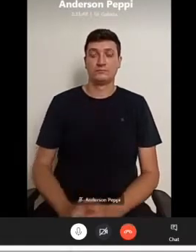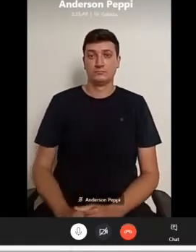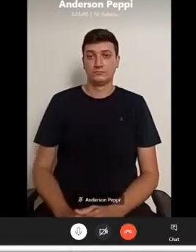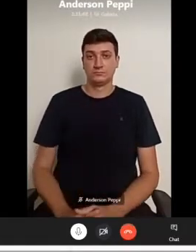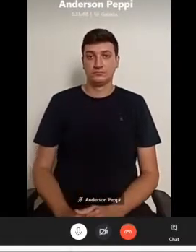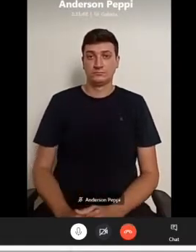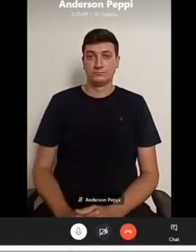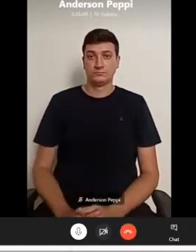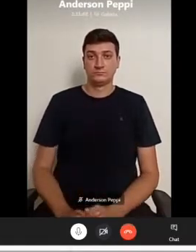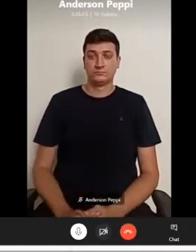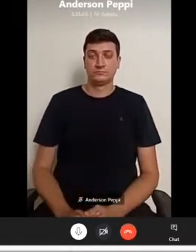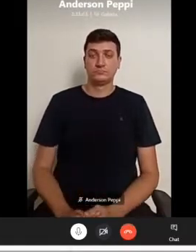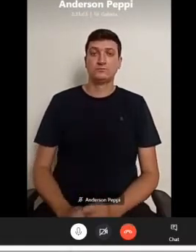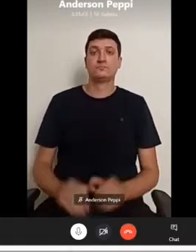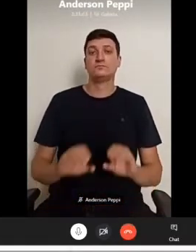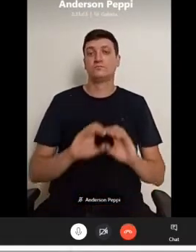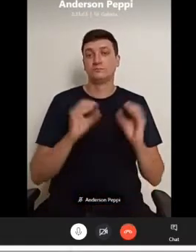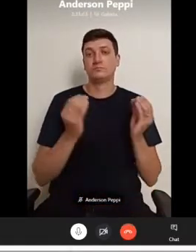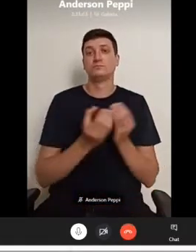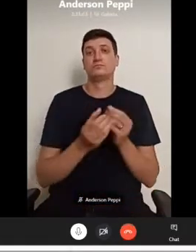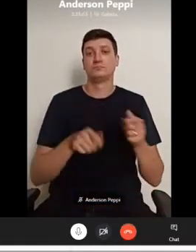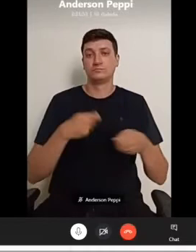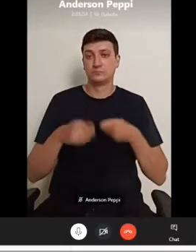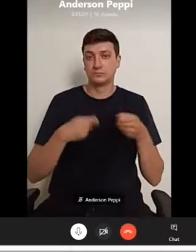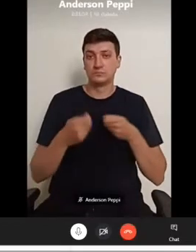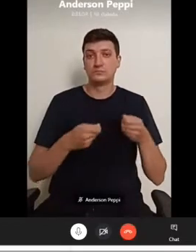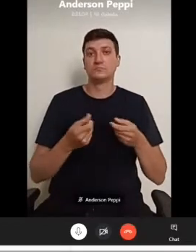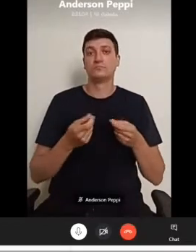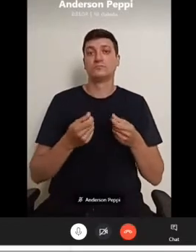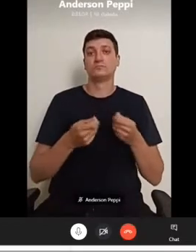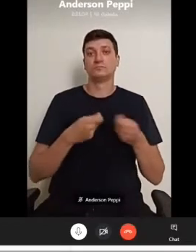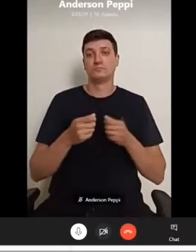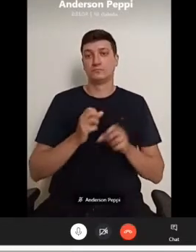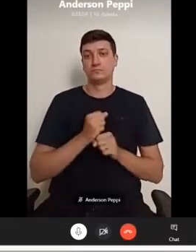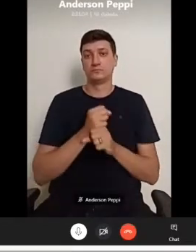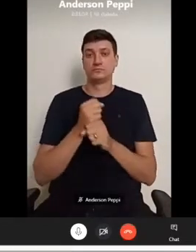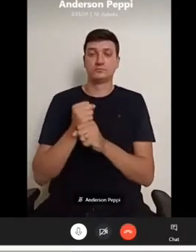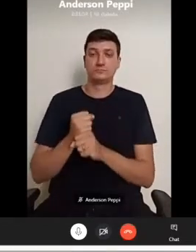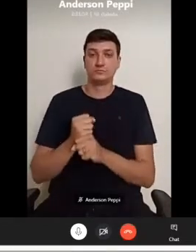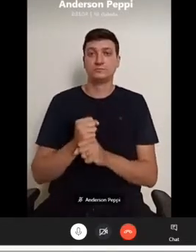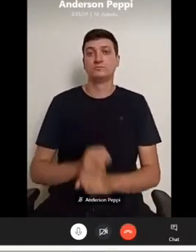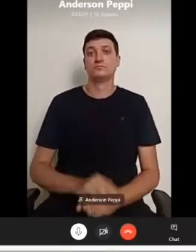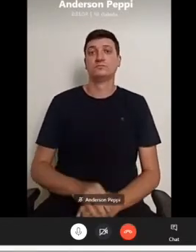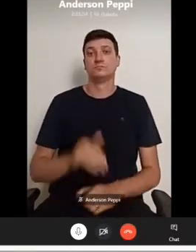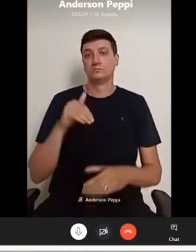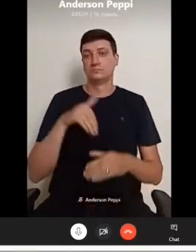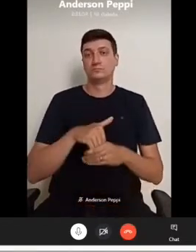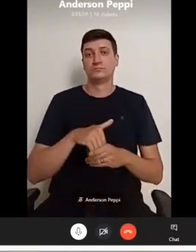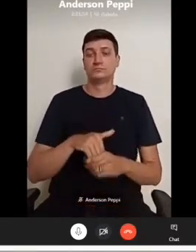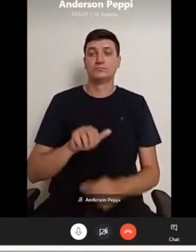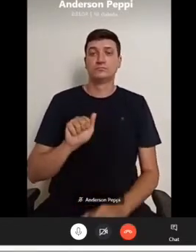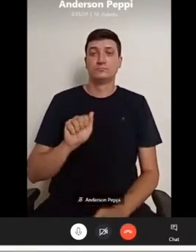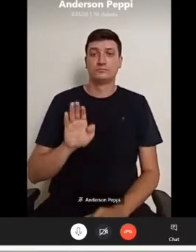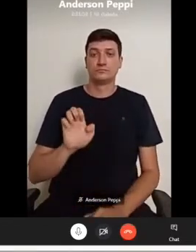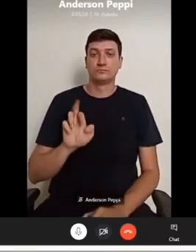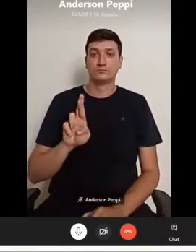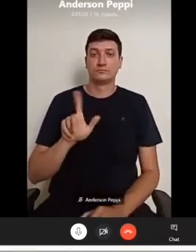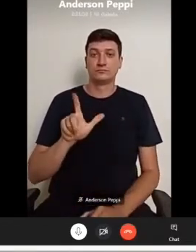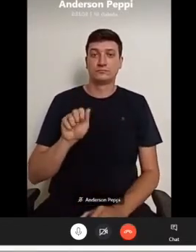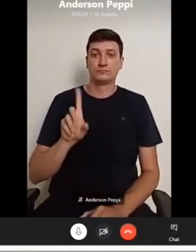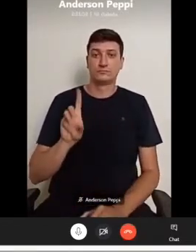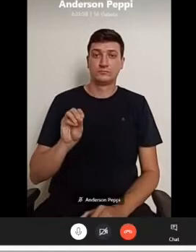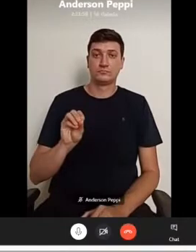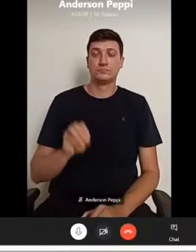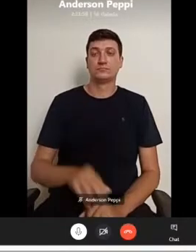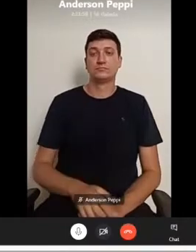de Orçamento, Finanças e Contabilidade. Meu voto é Abelardo Vanderlino da Costa Neto.